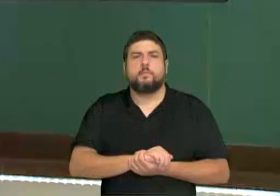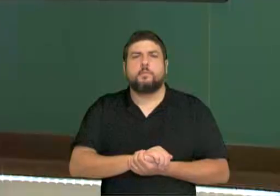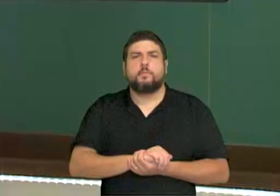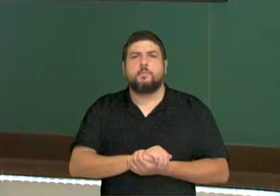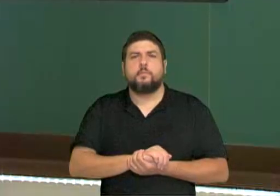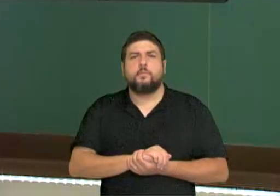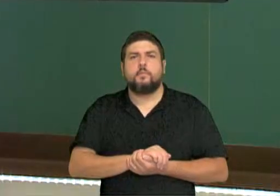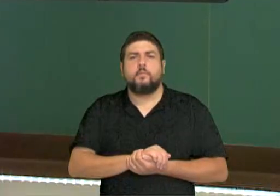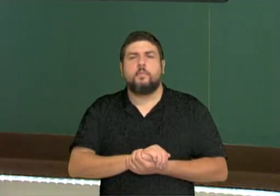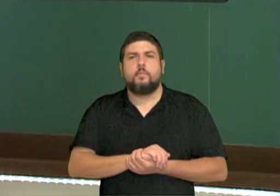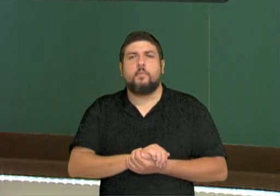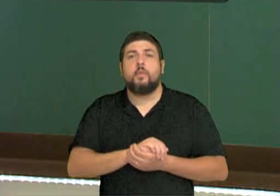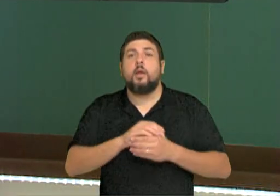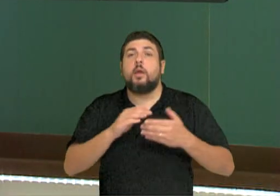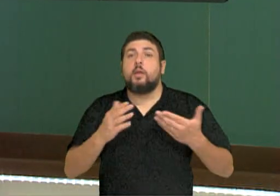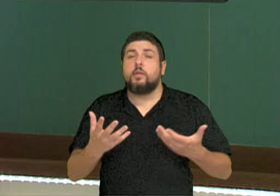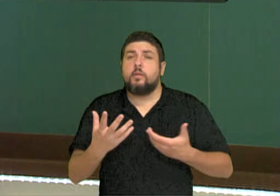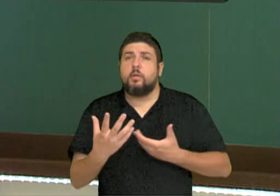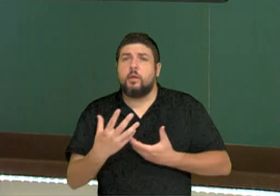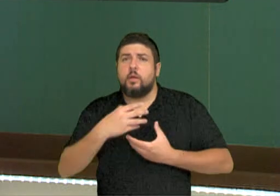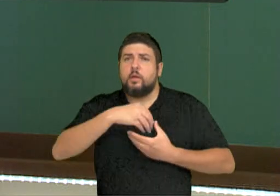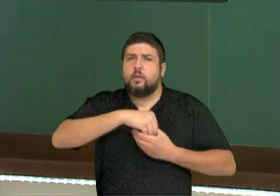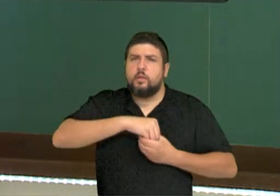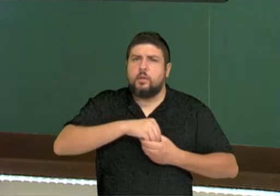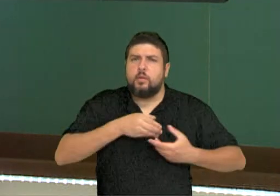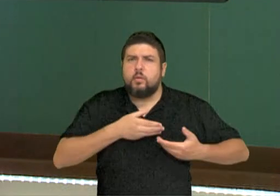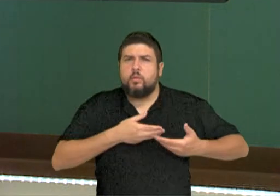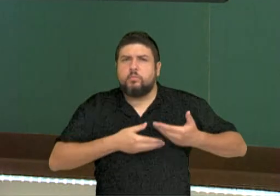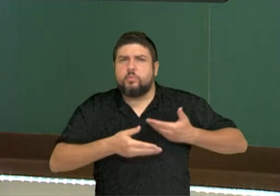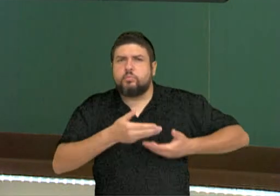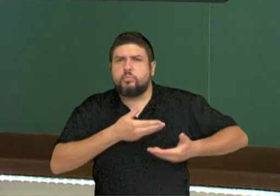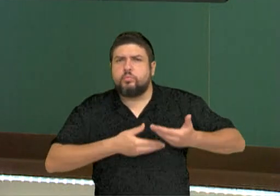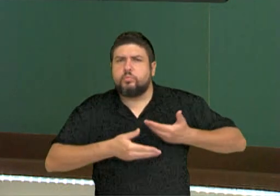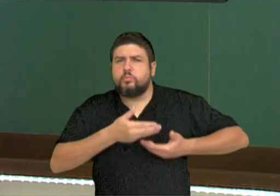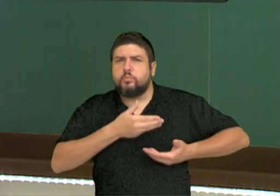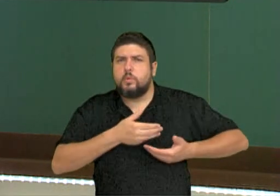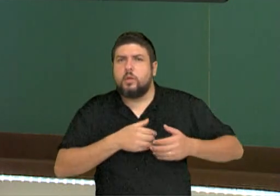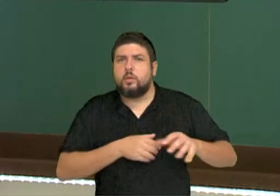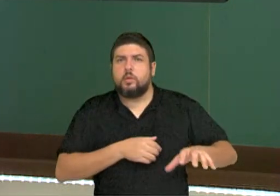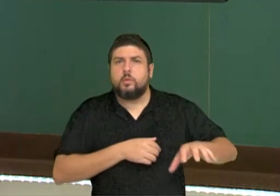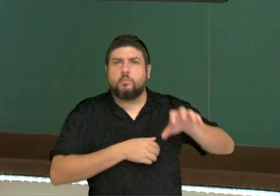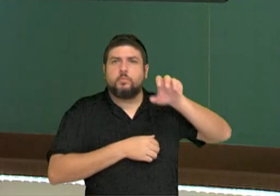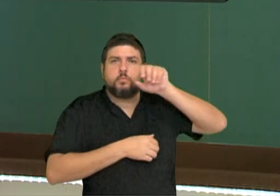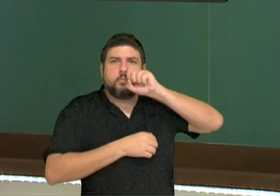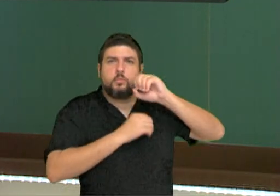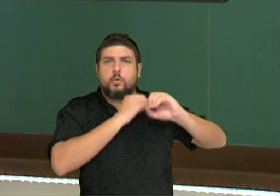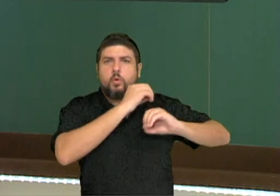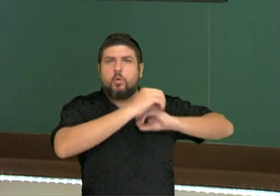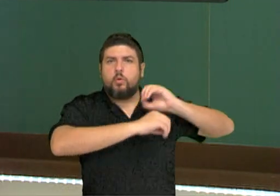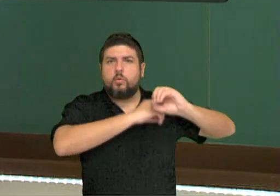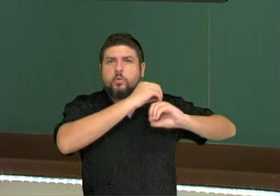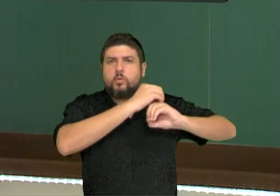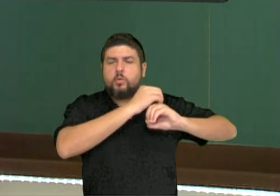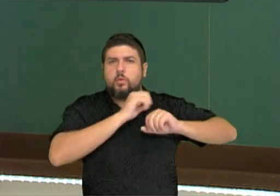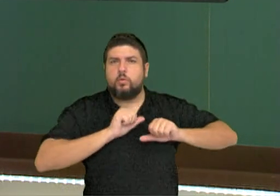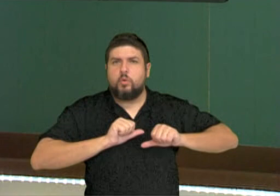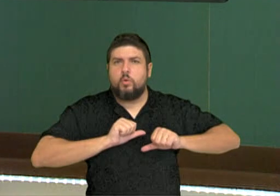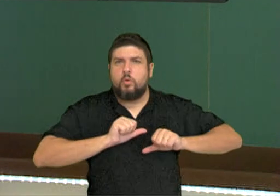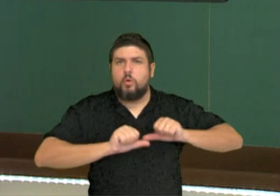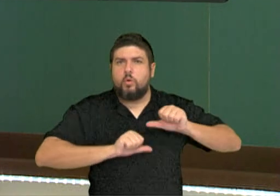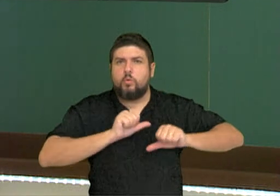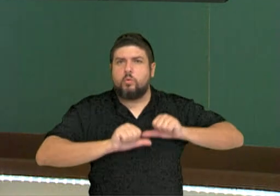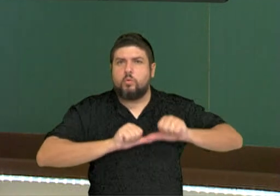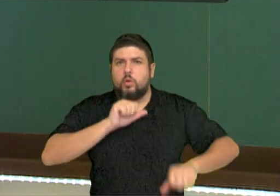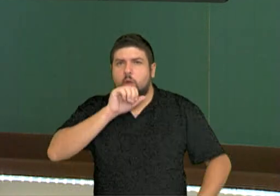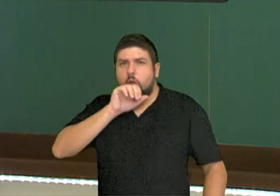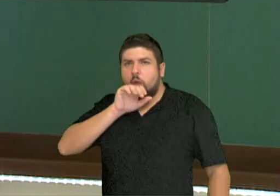à troca de gases, como que ela acontece? Essa troca, essa entrada de oxigênio nas células e saída de